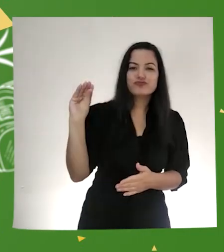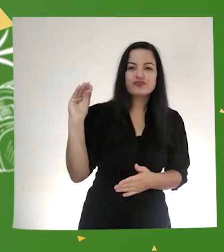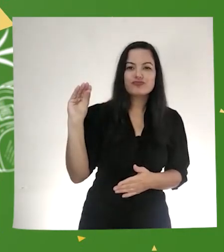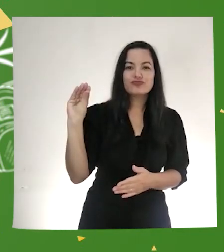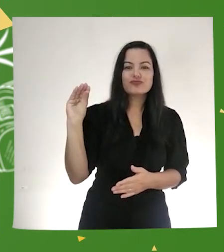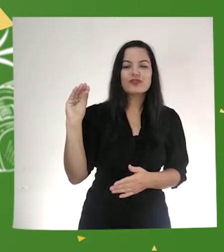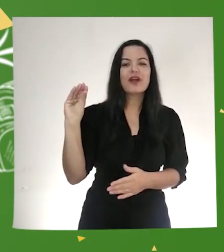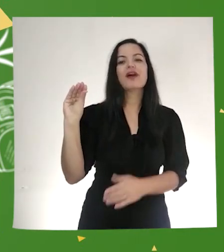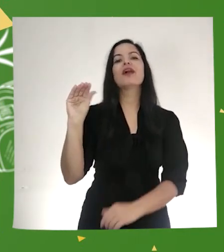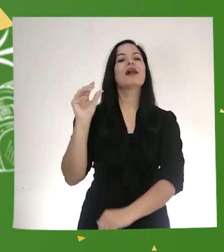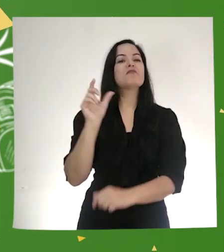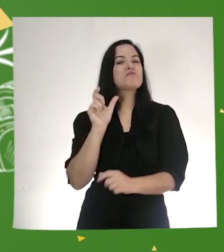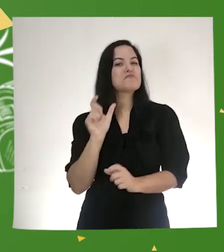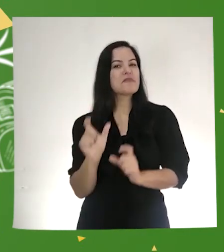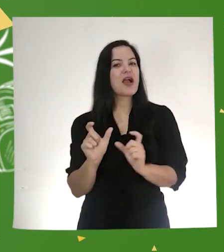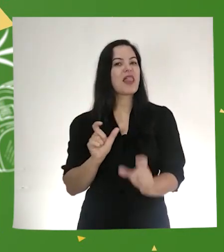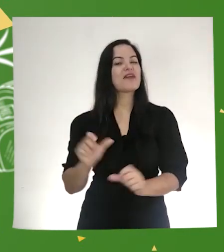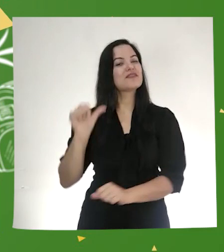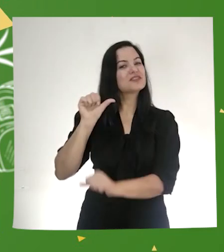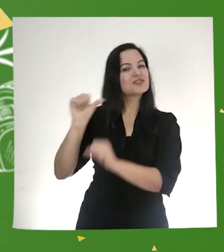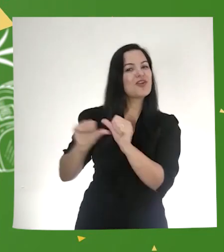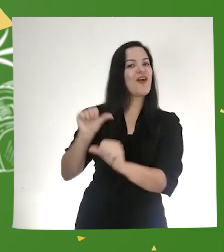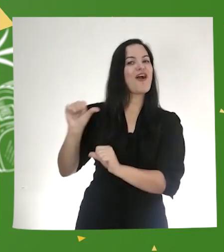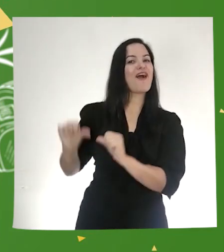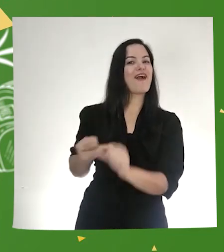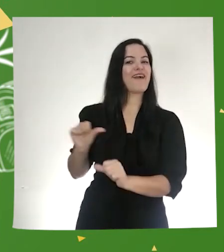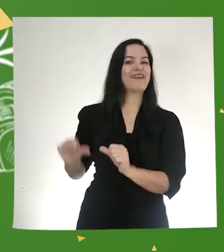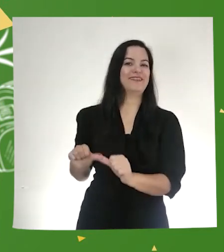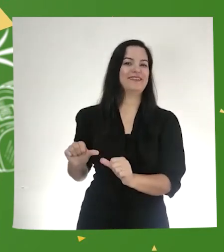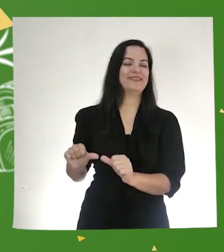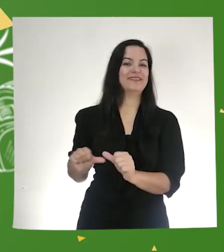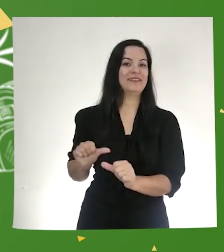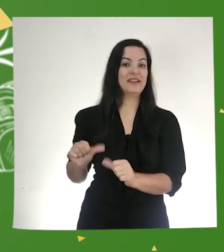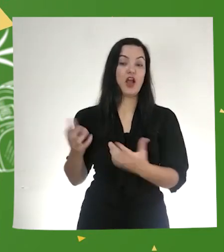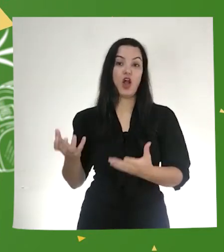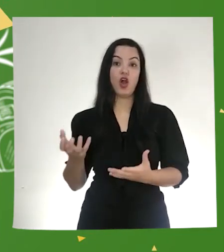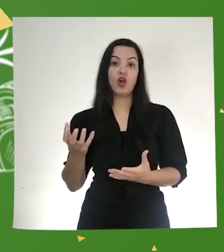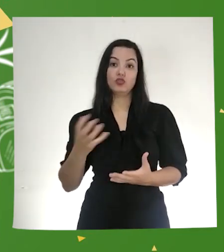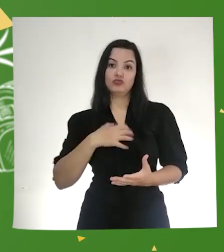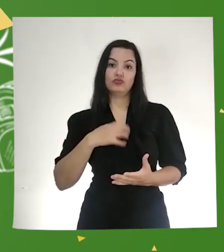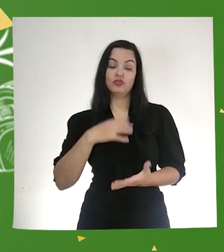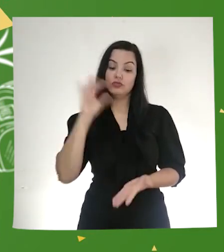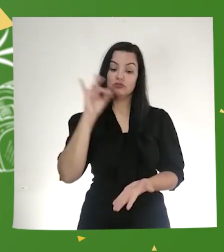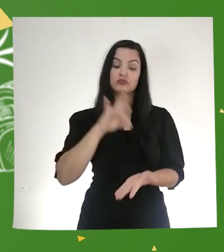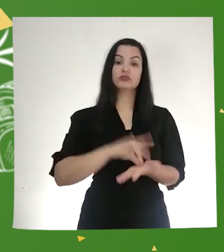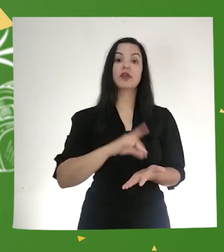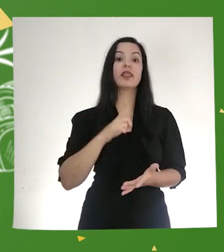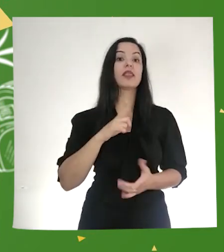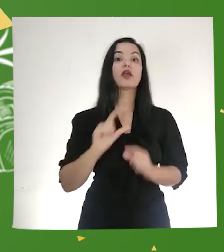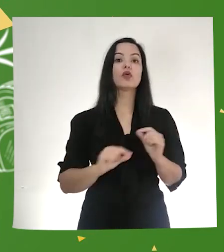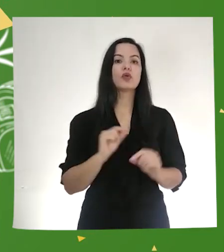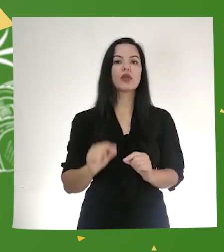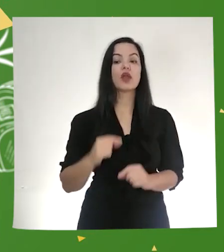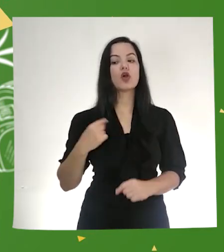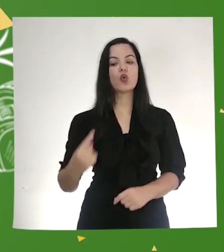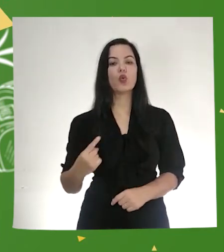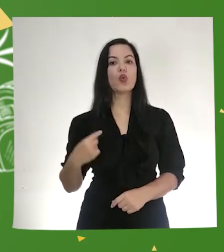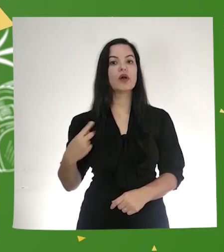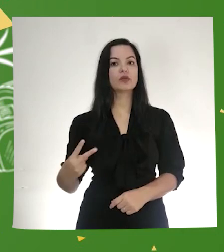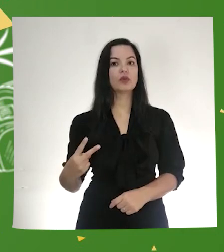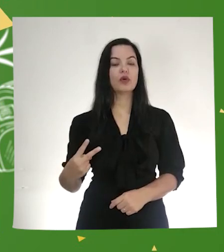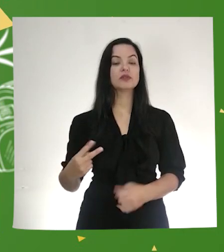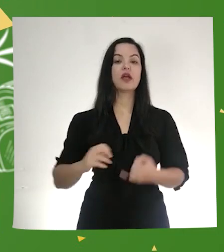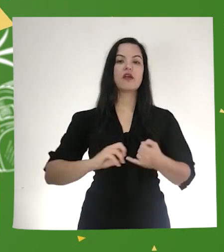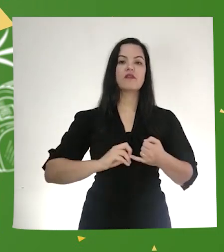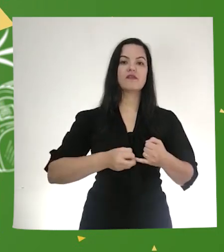parlenda trocando as palavras. Então, na versão original, nós temos 1,